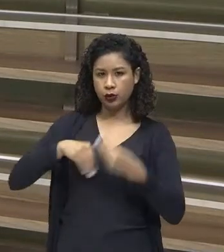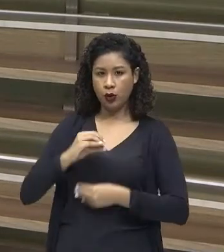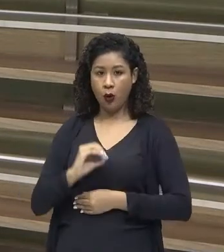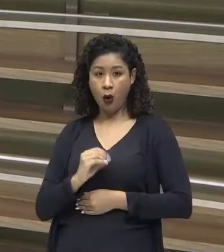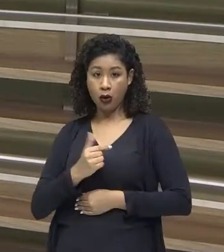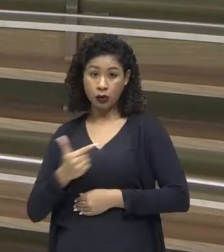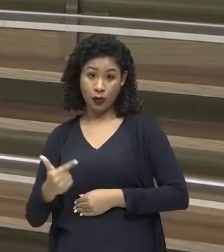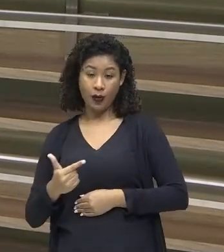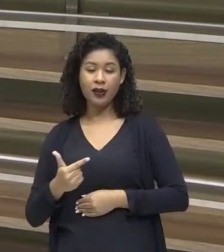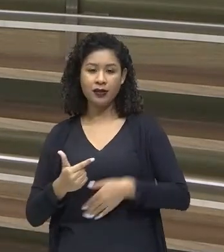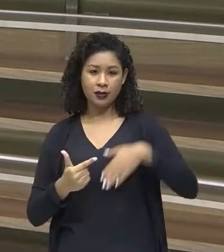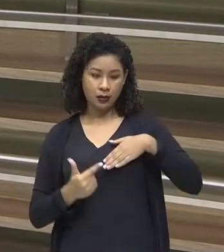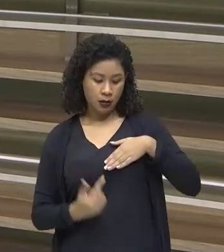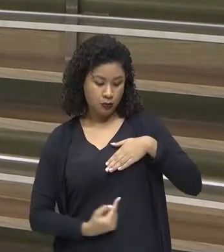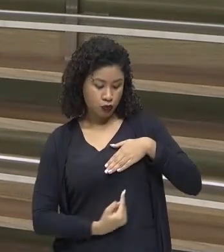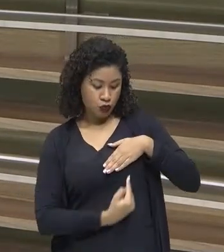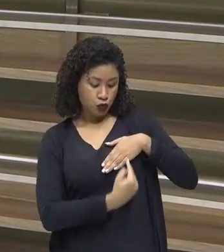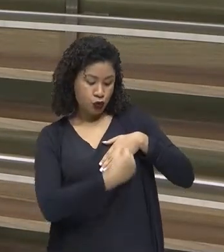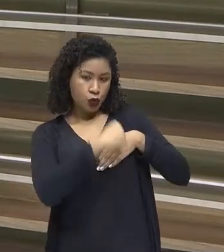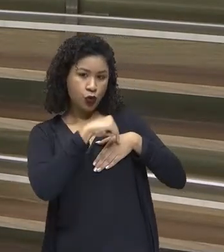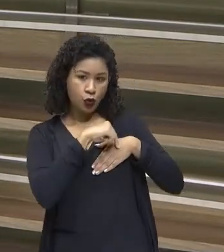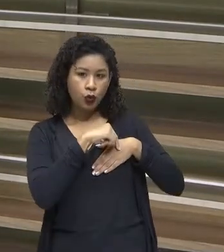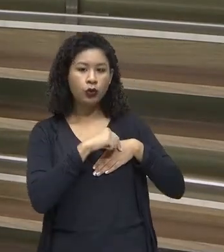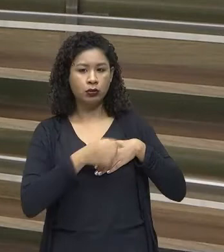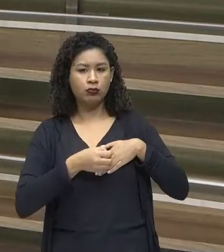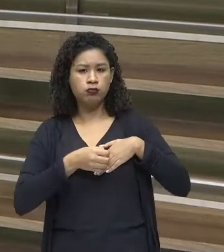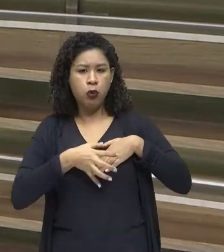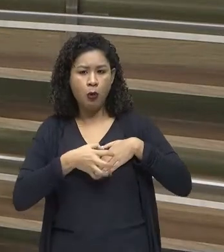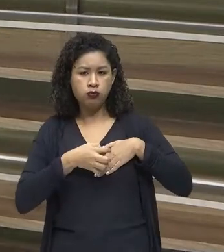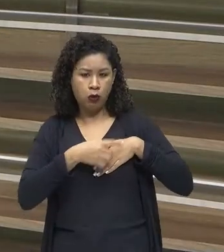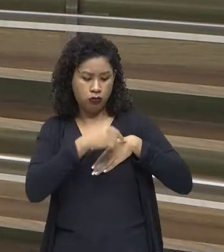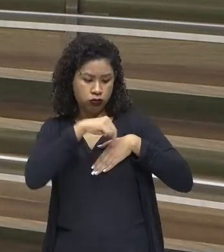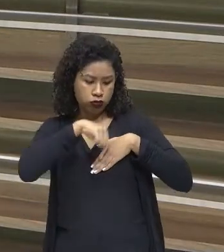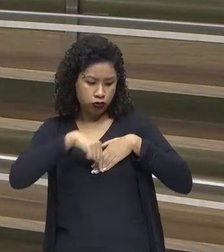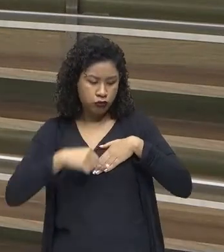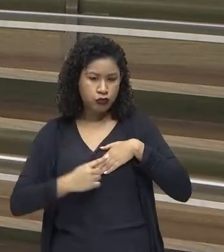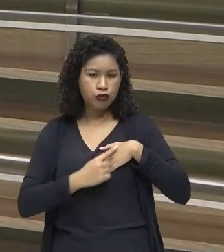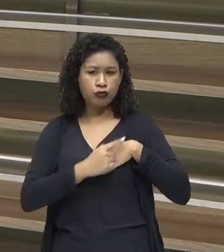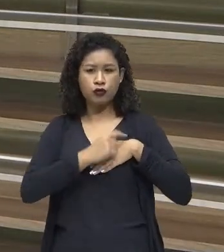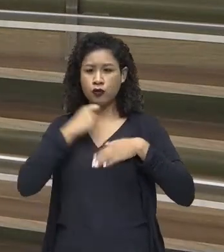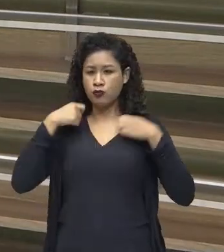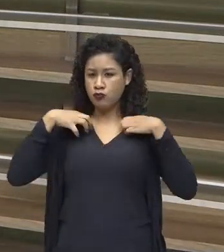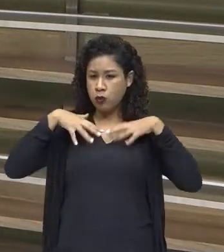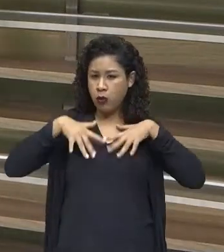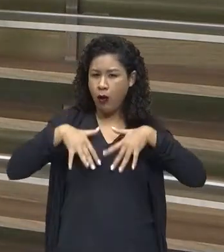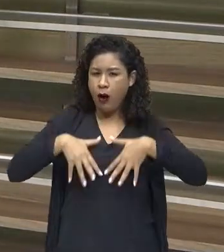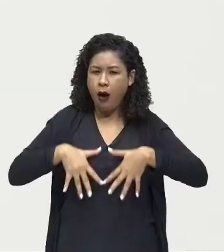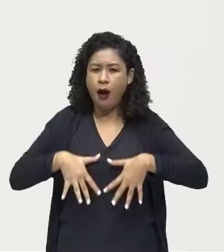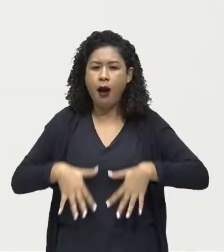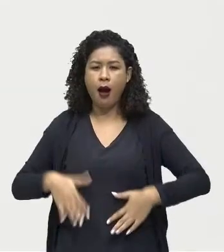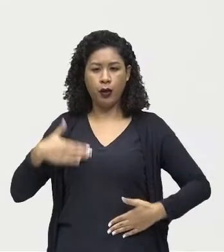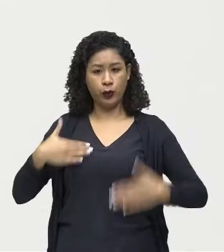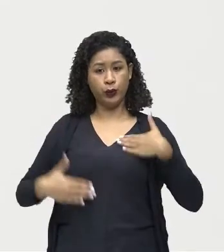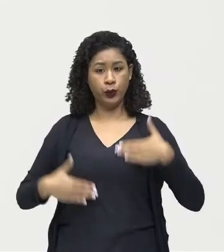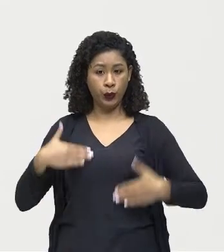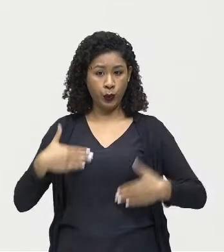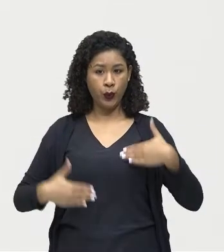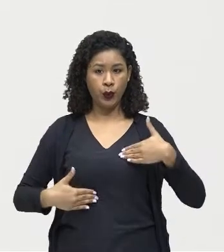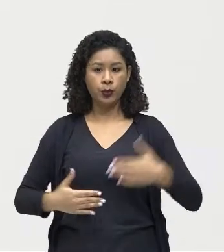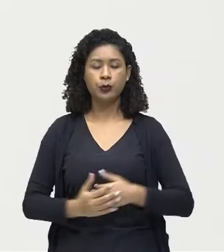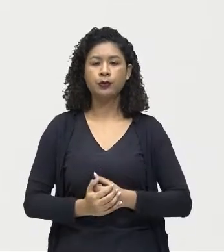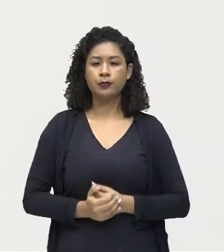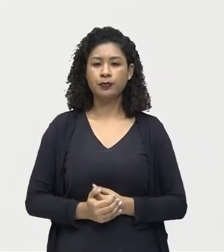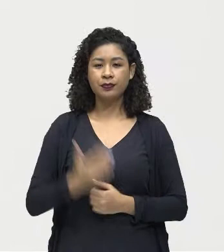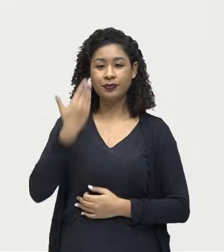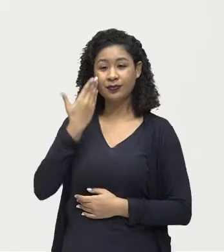ali no coração, o que vai acontecer? Ele vai ser bombeado para todas as partes do nosso corpo. Tá? Então, aqui a gente tem essa representação